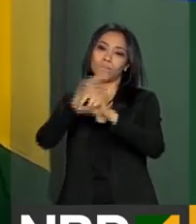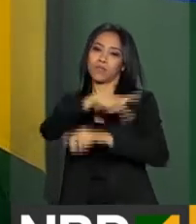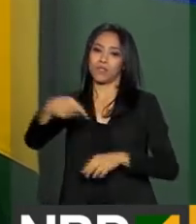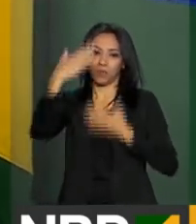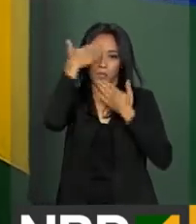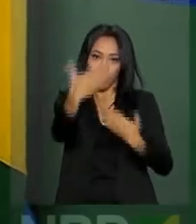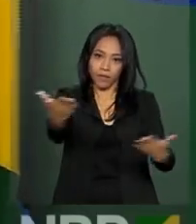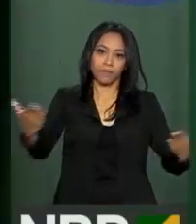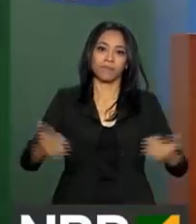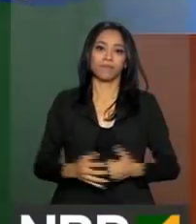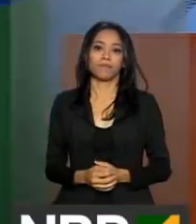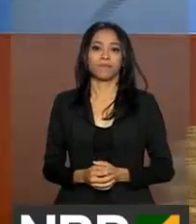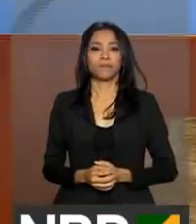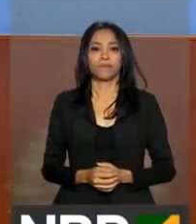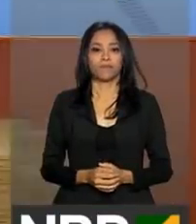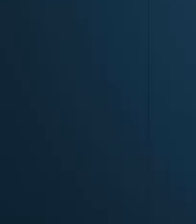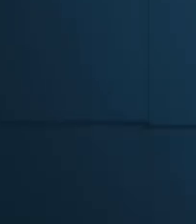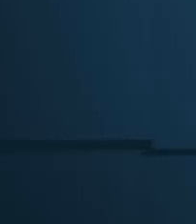vocês